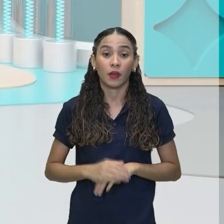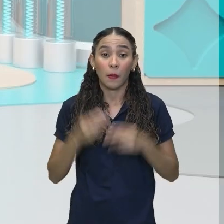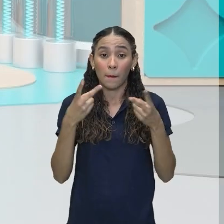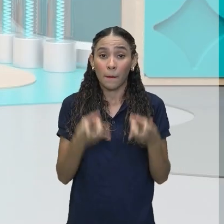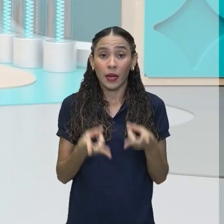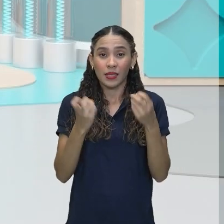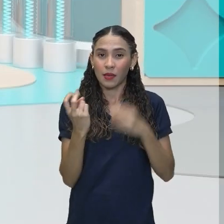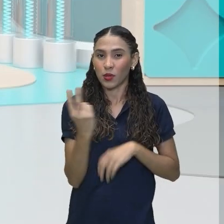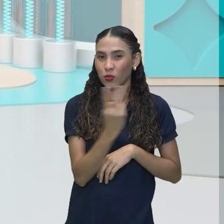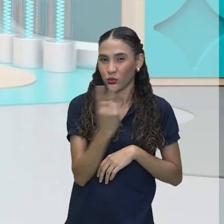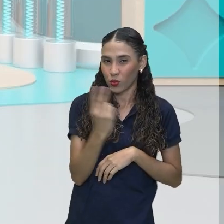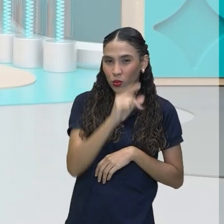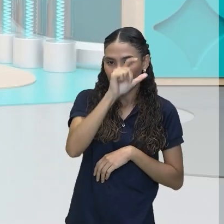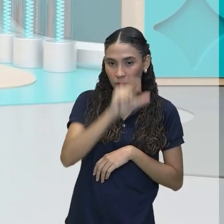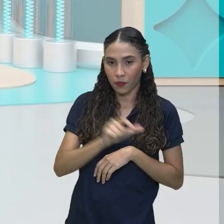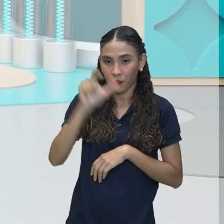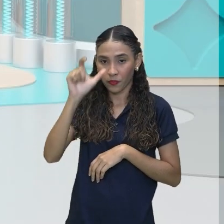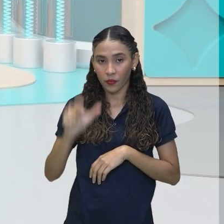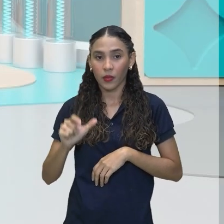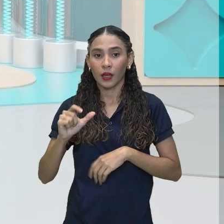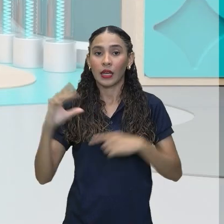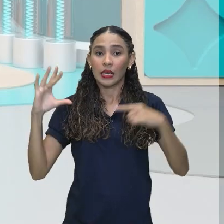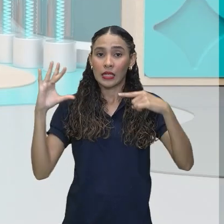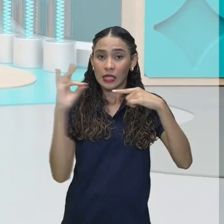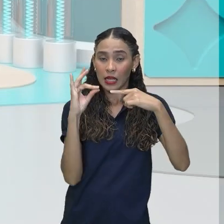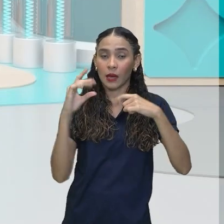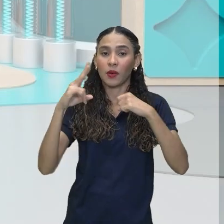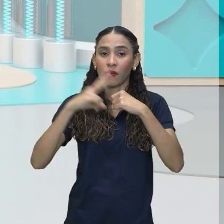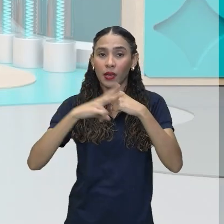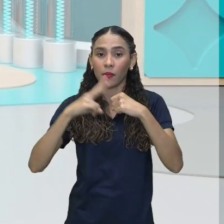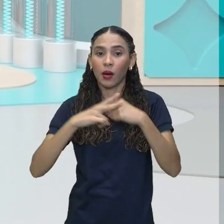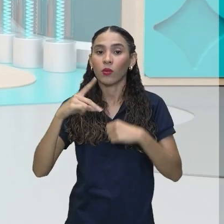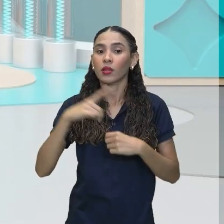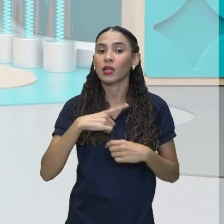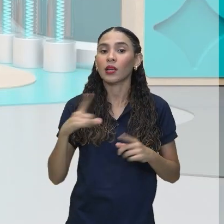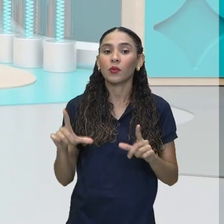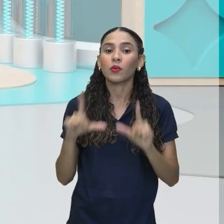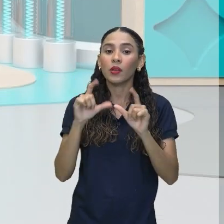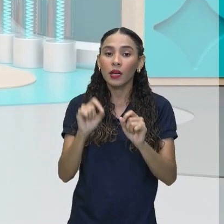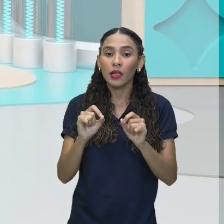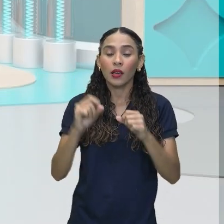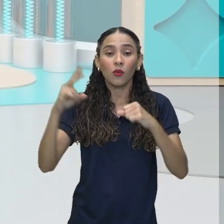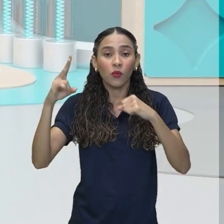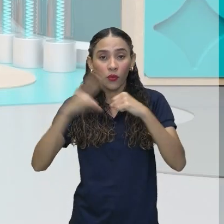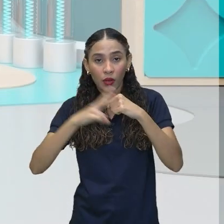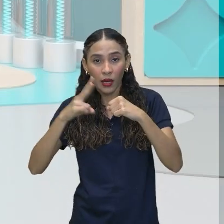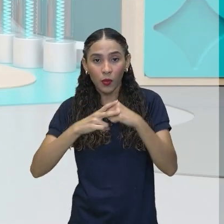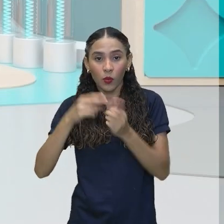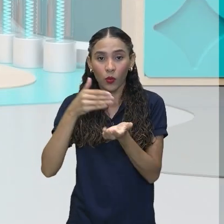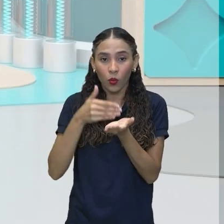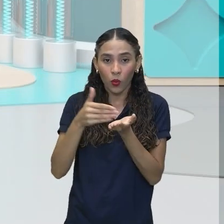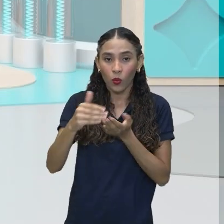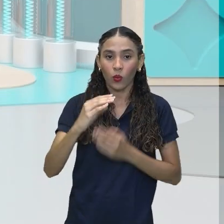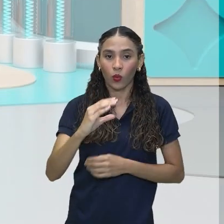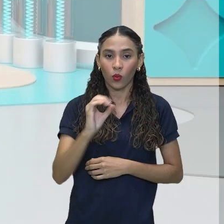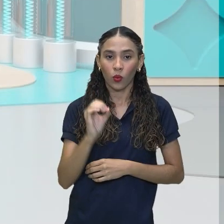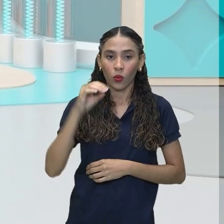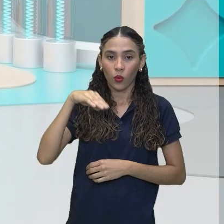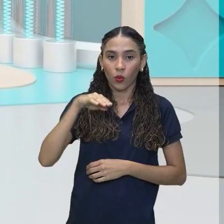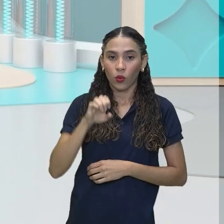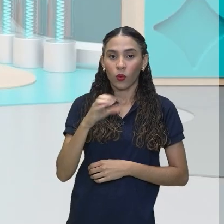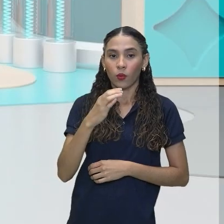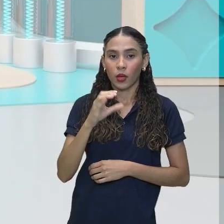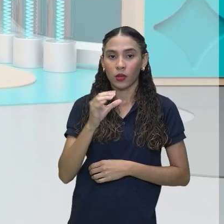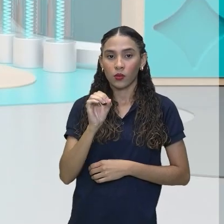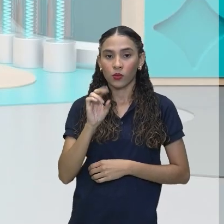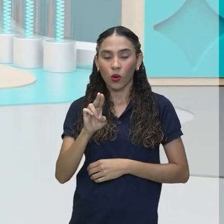de fato, no sintagma verbal, ficou ali a forma verbal começou, né? E, professora, como